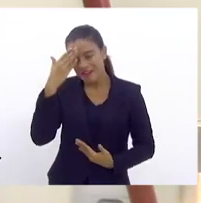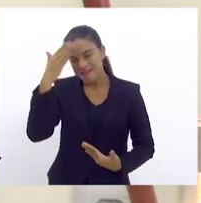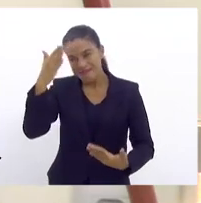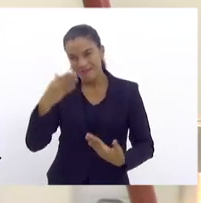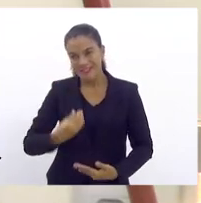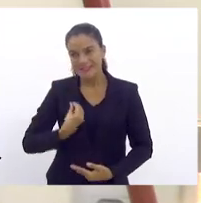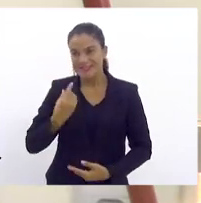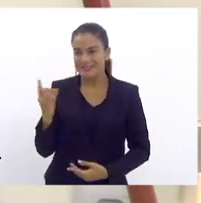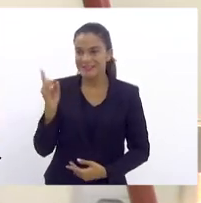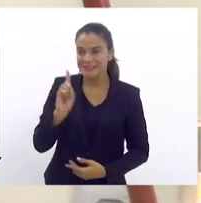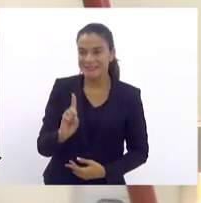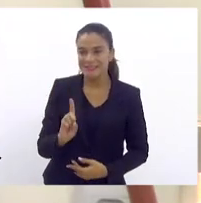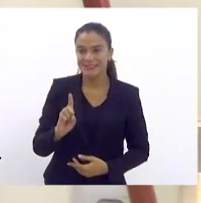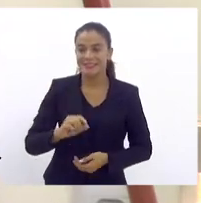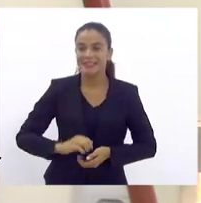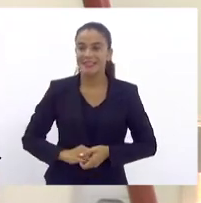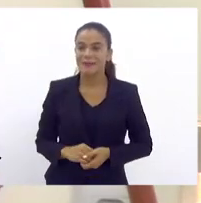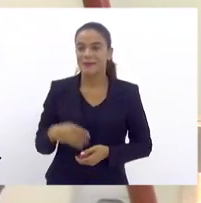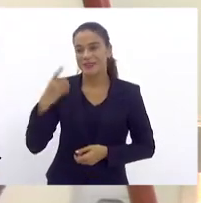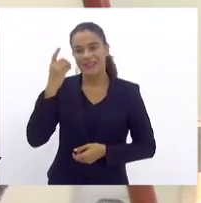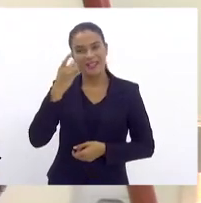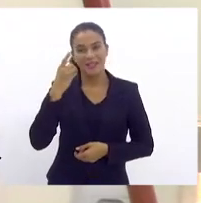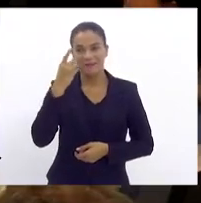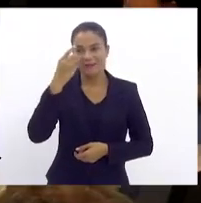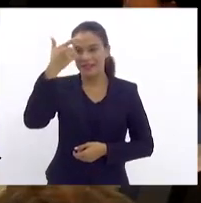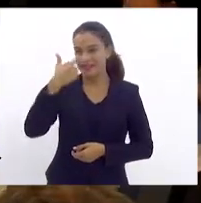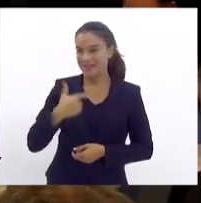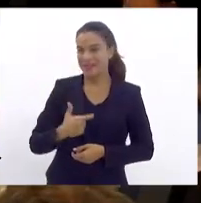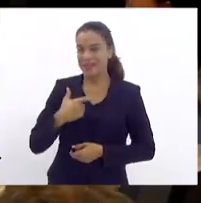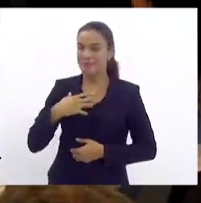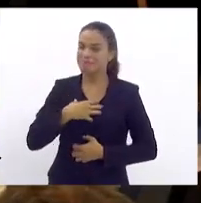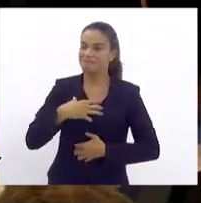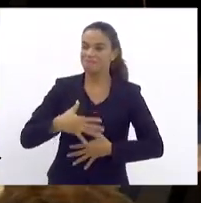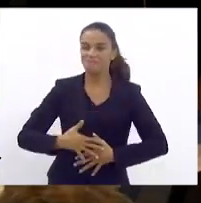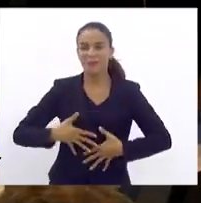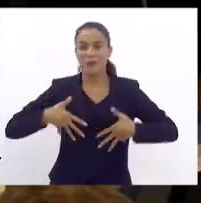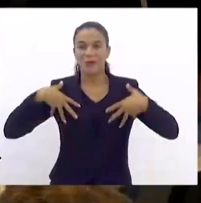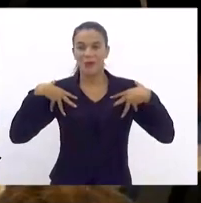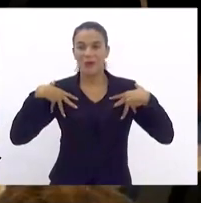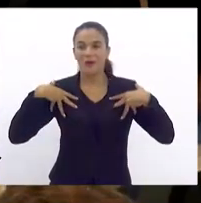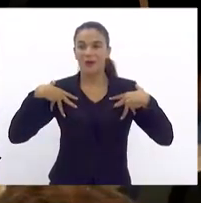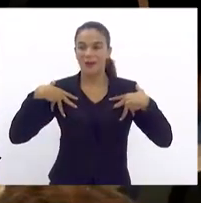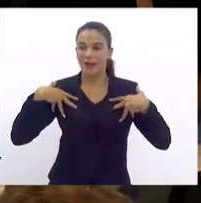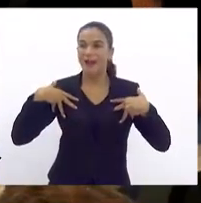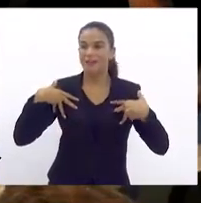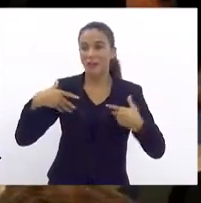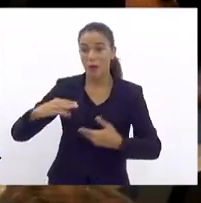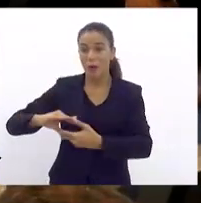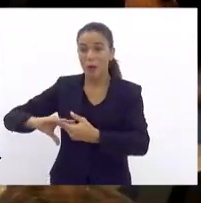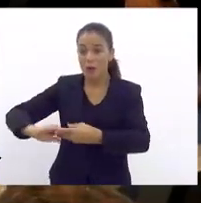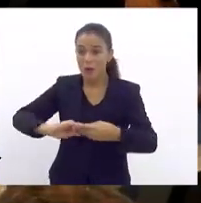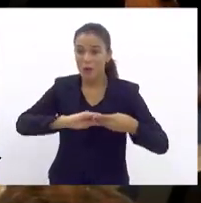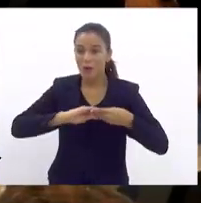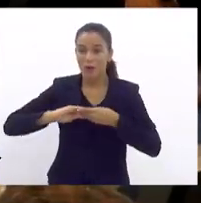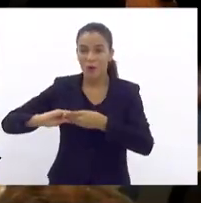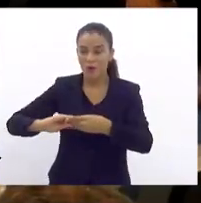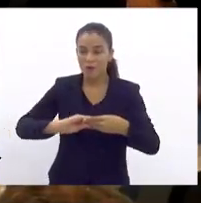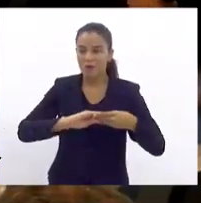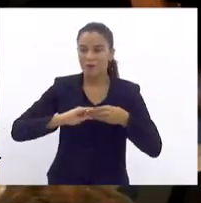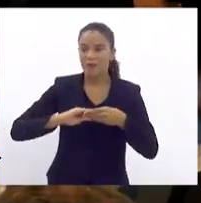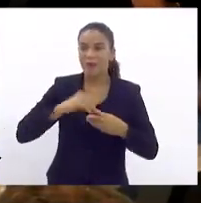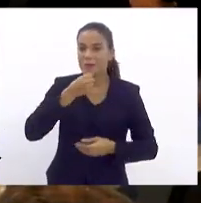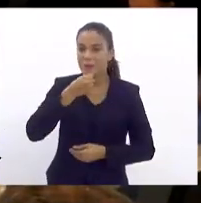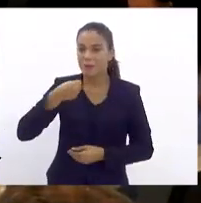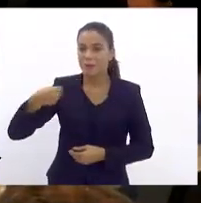pela presença por favor Deputado eu só me sinto honrado o cumprimento a todo microfone